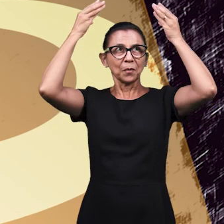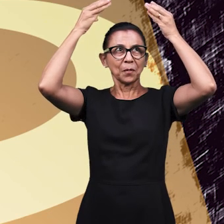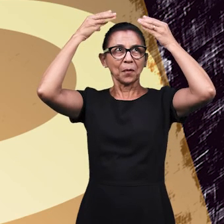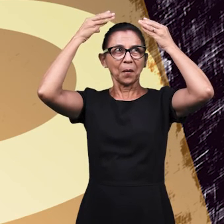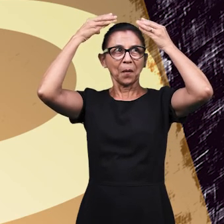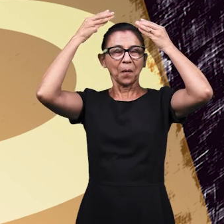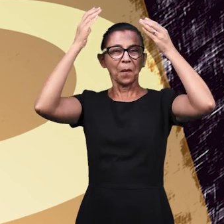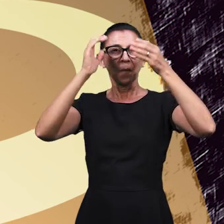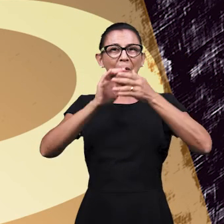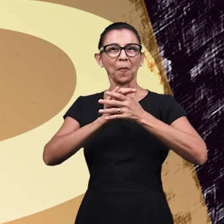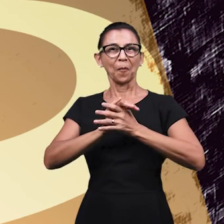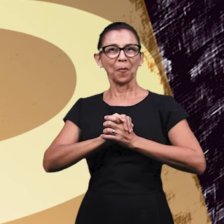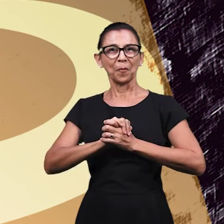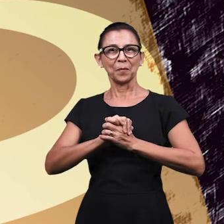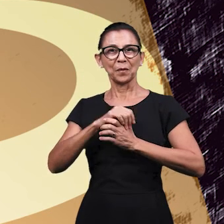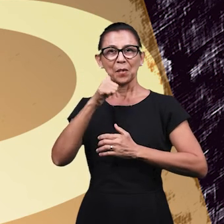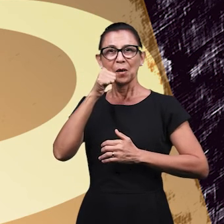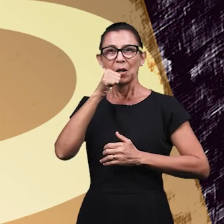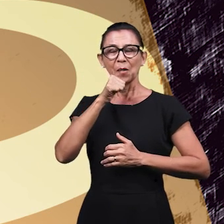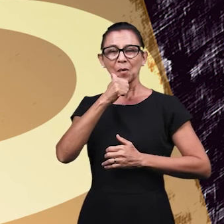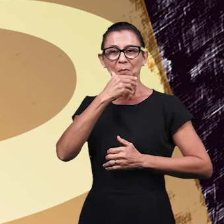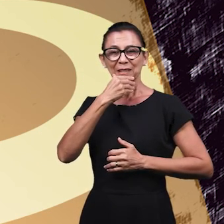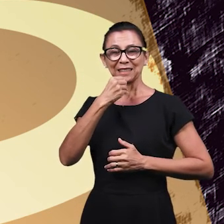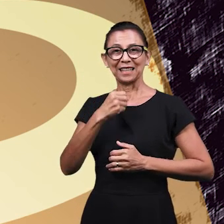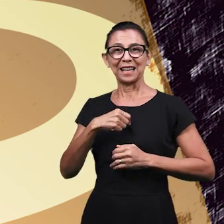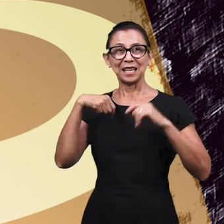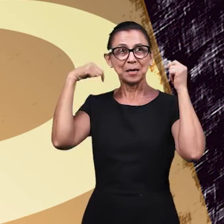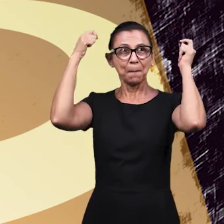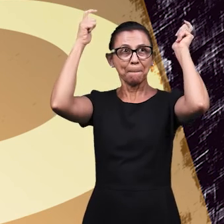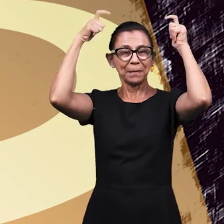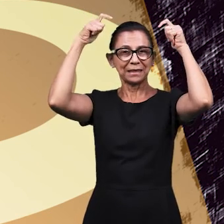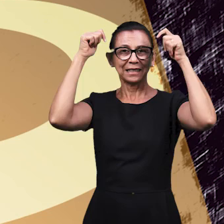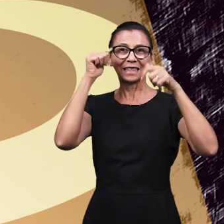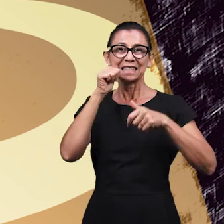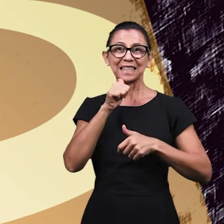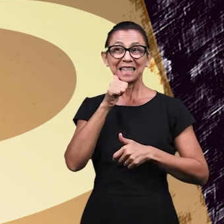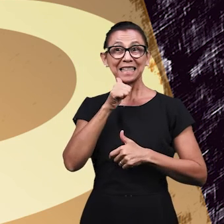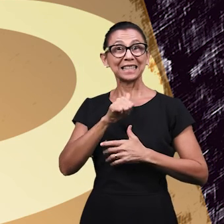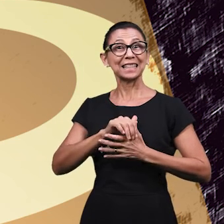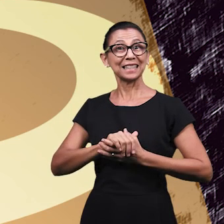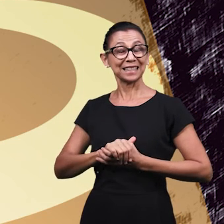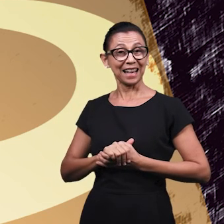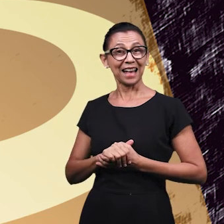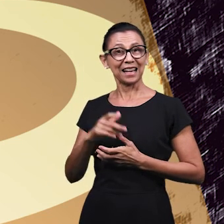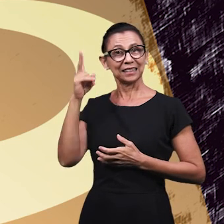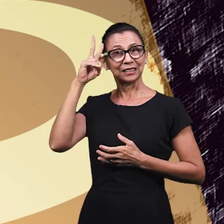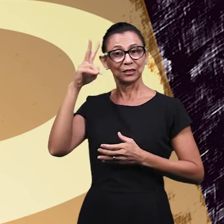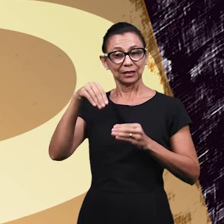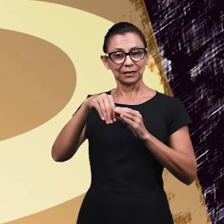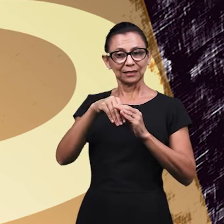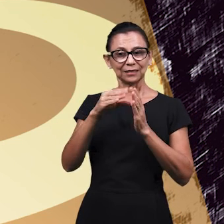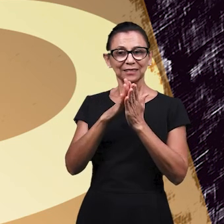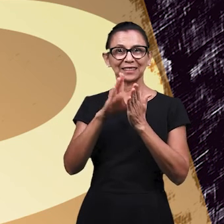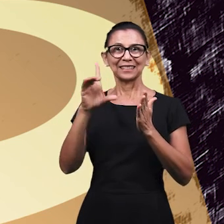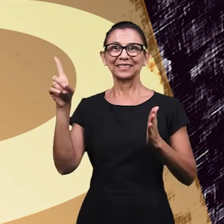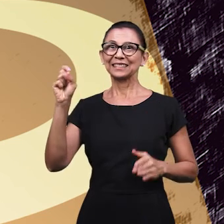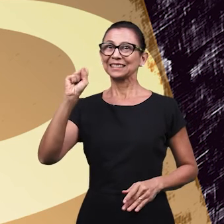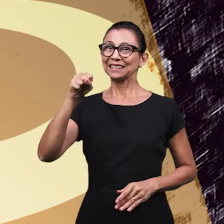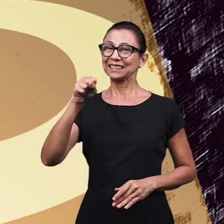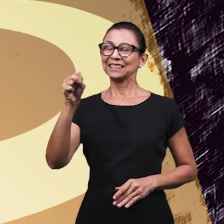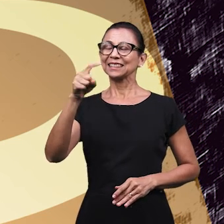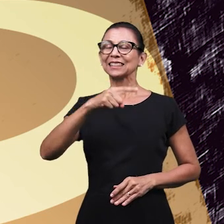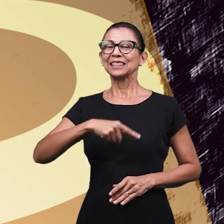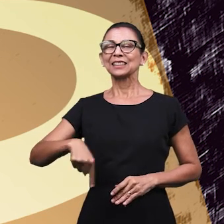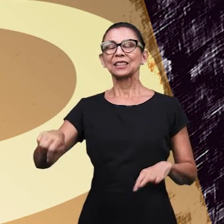e princesas, heróis e guerreiros. Suas histórias estão na Bíblia. Sim, isso mesmo. E